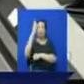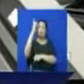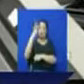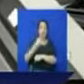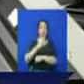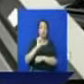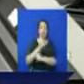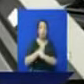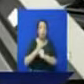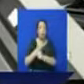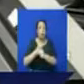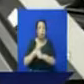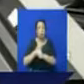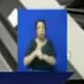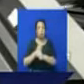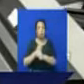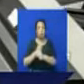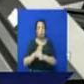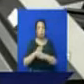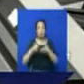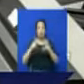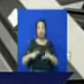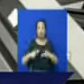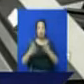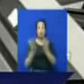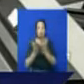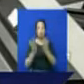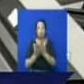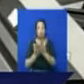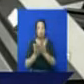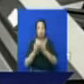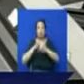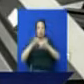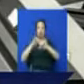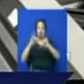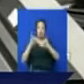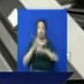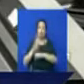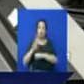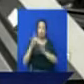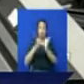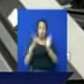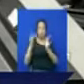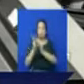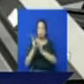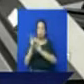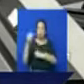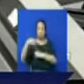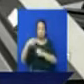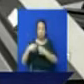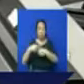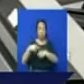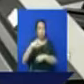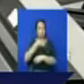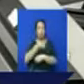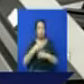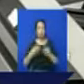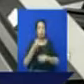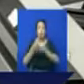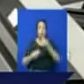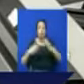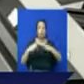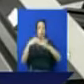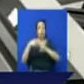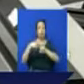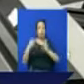Espaço Cristão, elevando o nome do Senhor Jesus nessa cidade, né? E como igreja, nós queremos aqui, juntamente